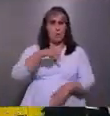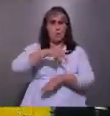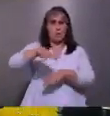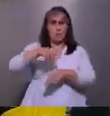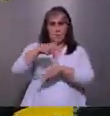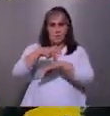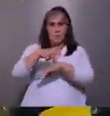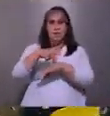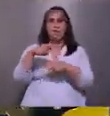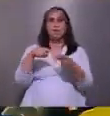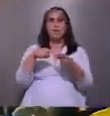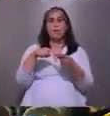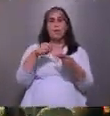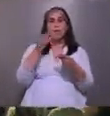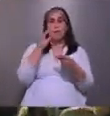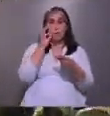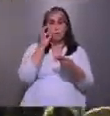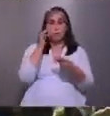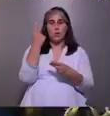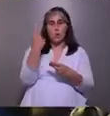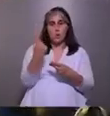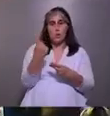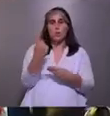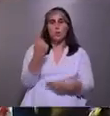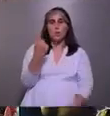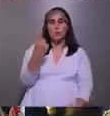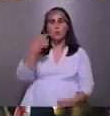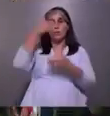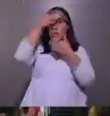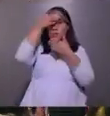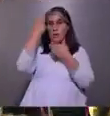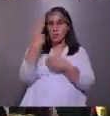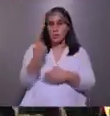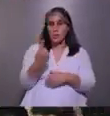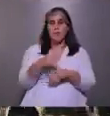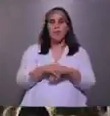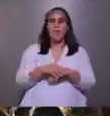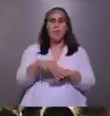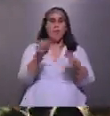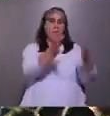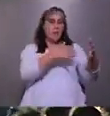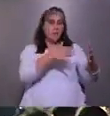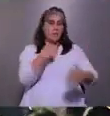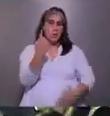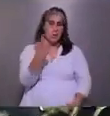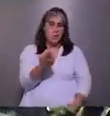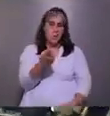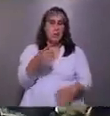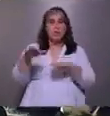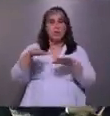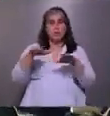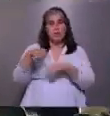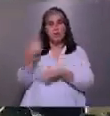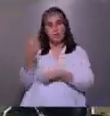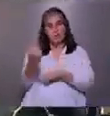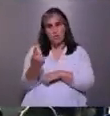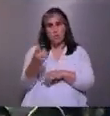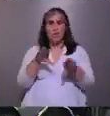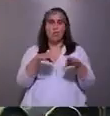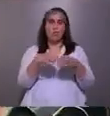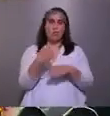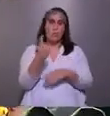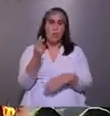Filipinas, 1 da Hungria, 1 do Iraque, 1 da Irlanda, 1 da Itália, 1 de